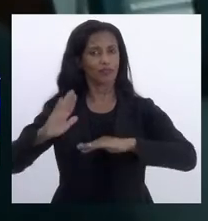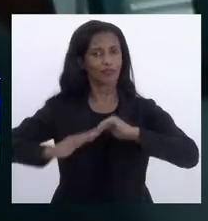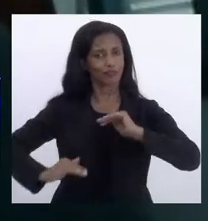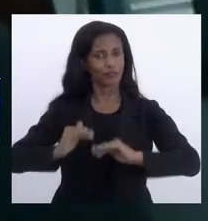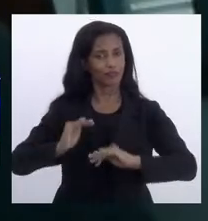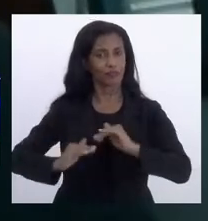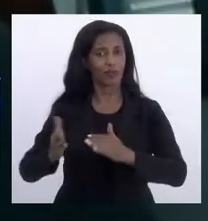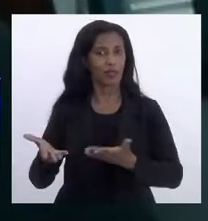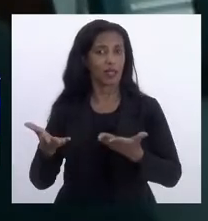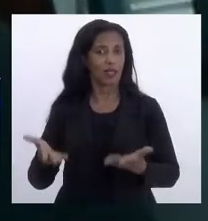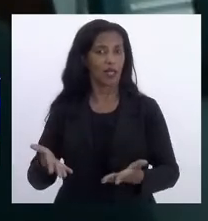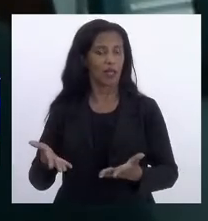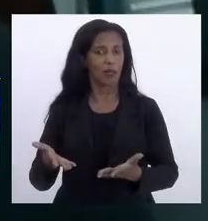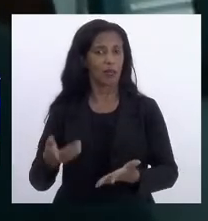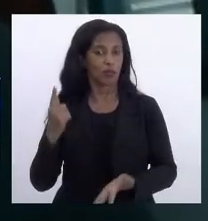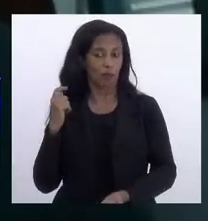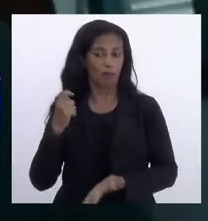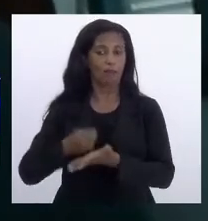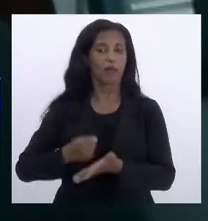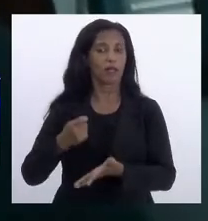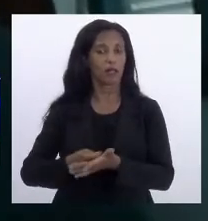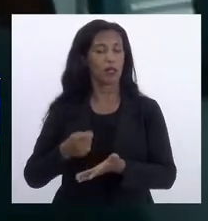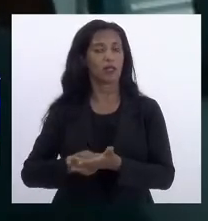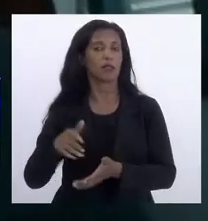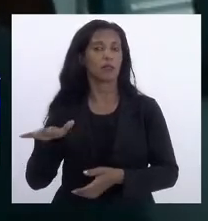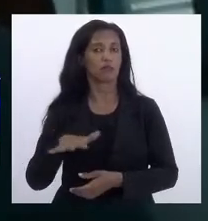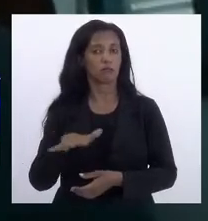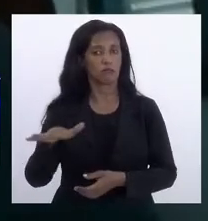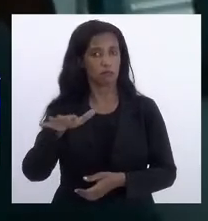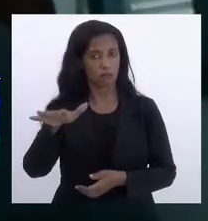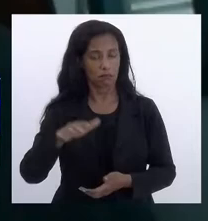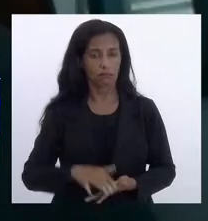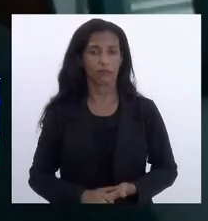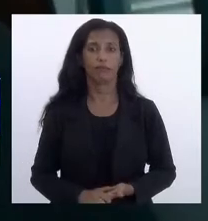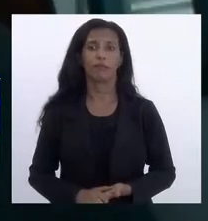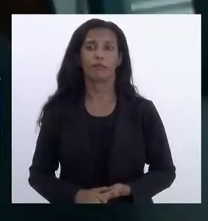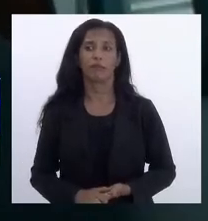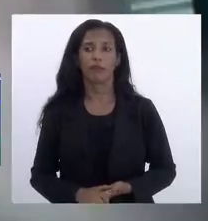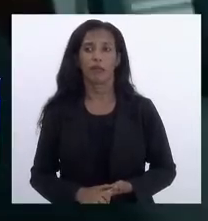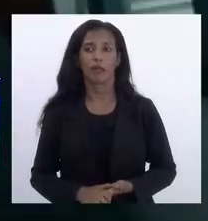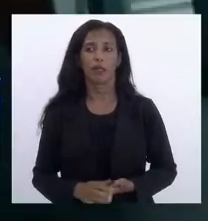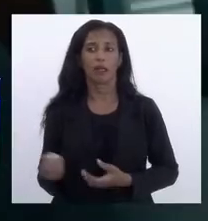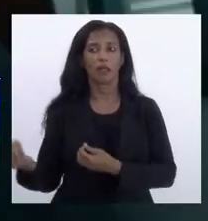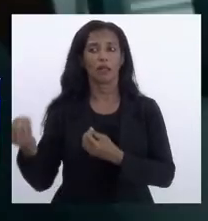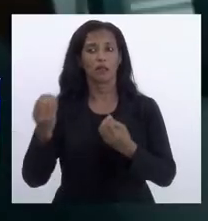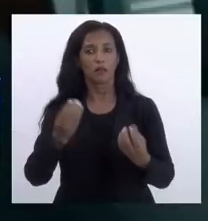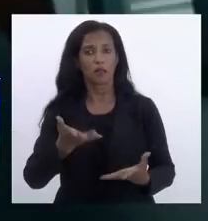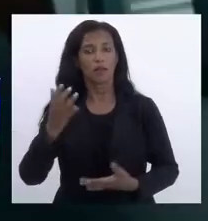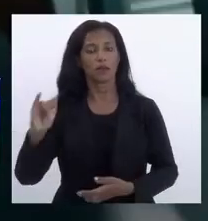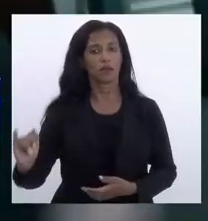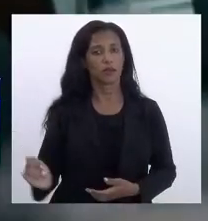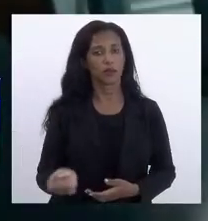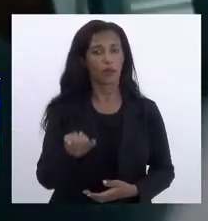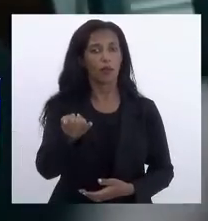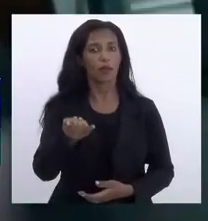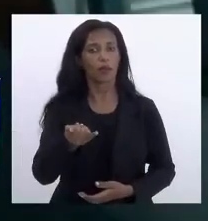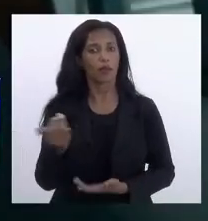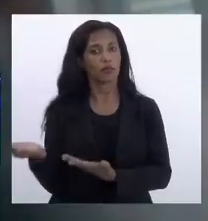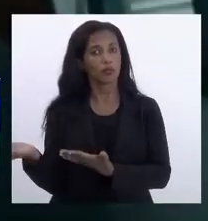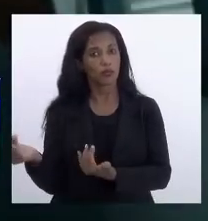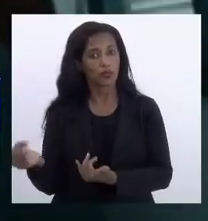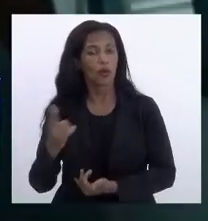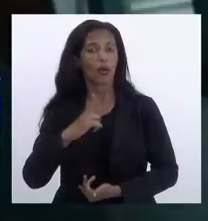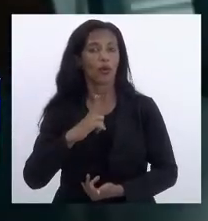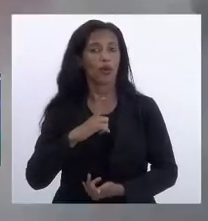e quer por sua militância nas comunidades, dando essas possibilidades da nossa juventude